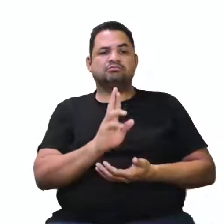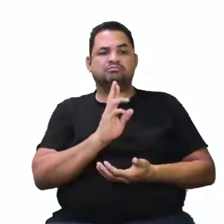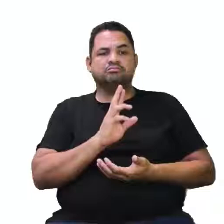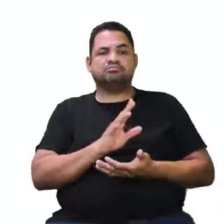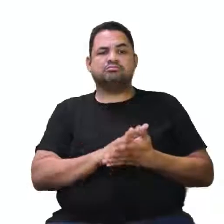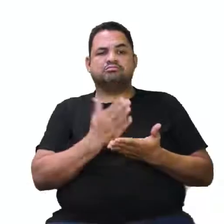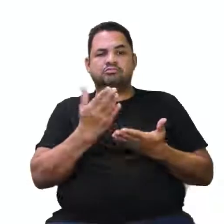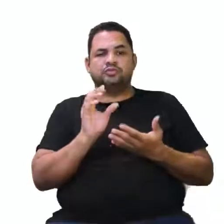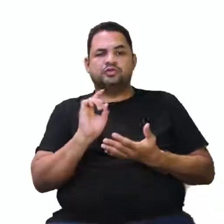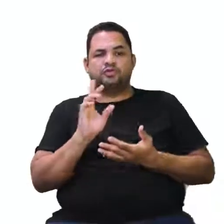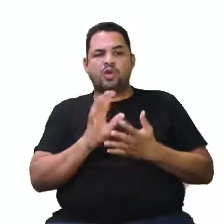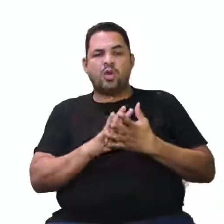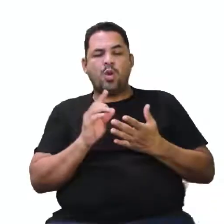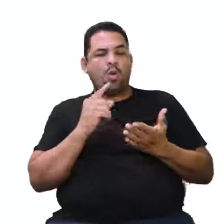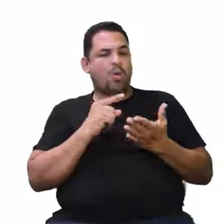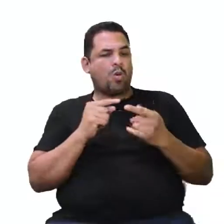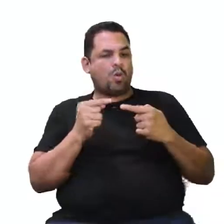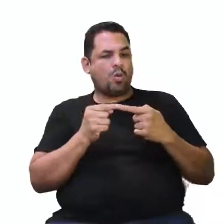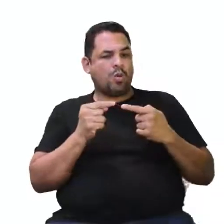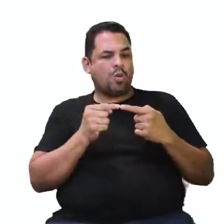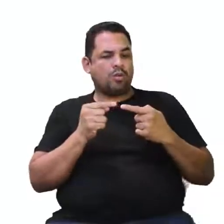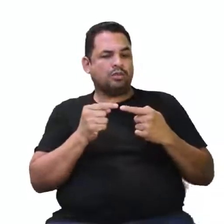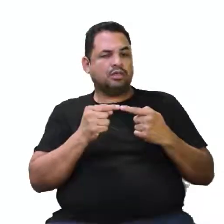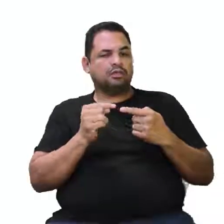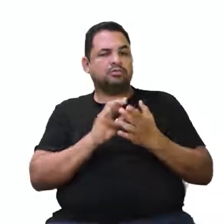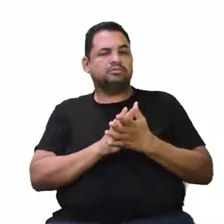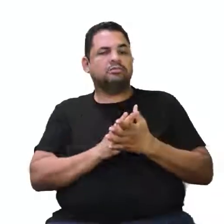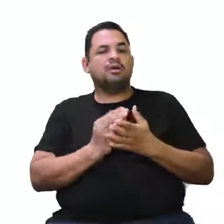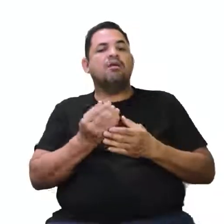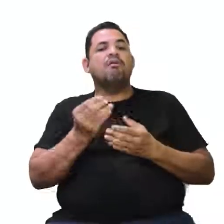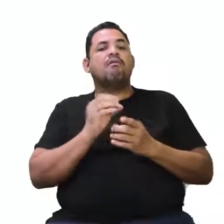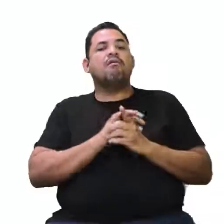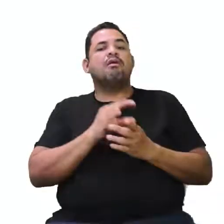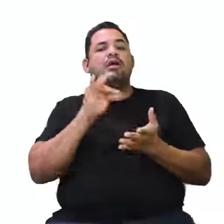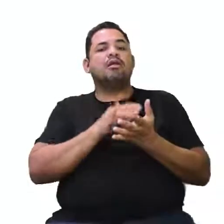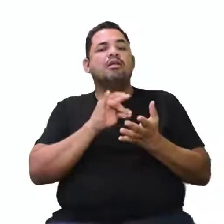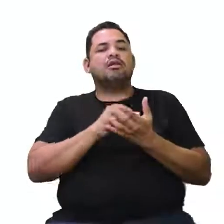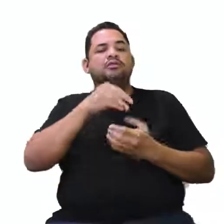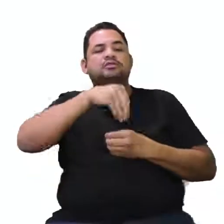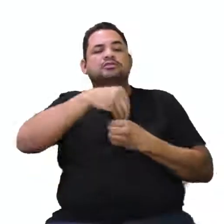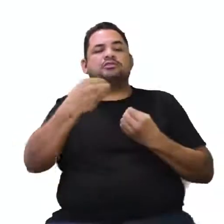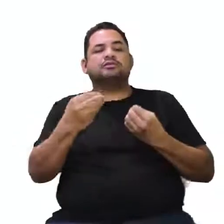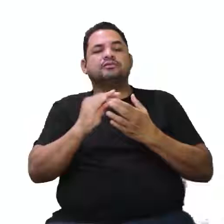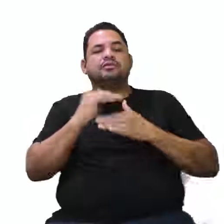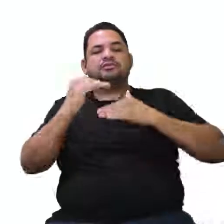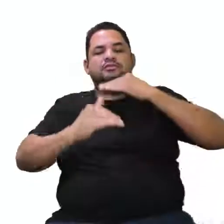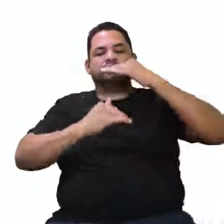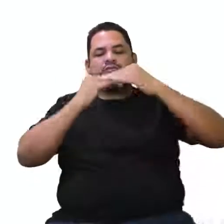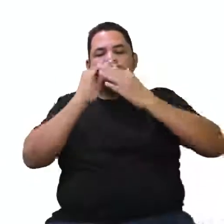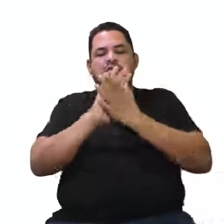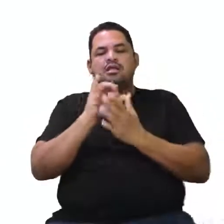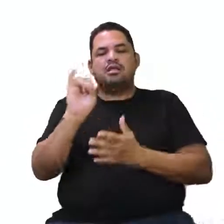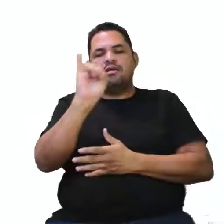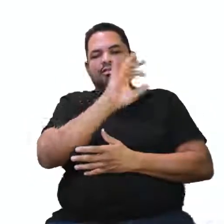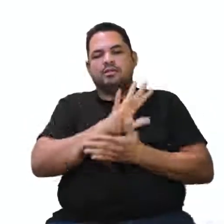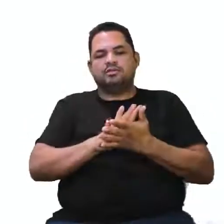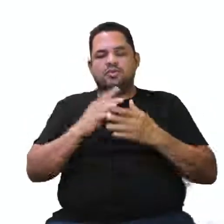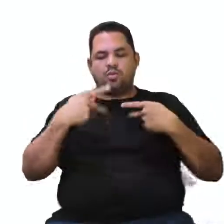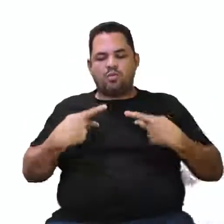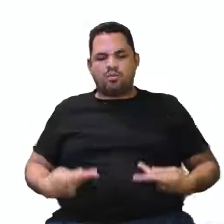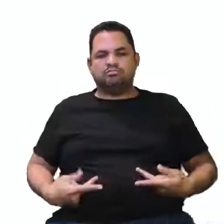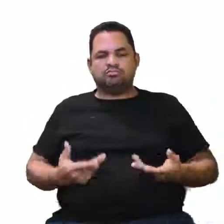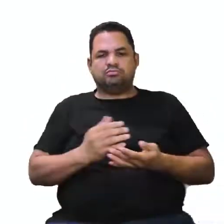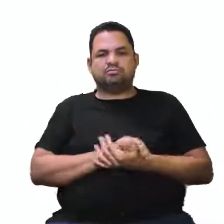Somente aí o contato com a realidade externa que vai desenvolver essa imagem corporal. Só que essa imagem corporal,